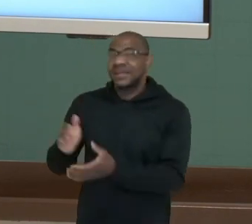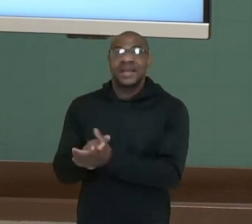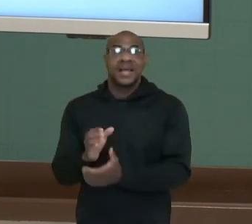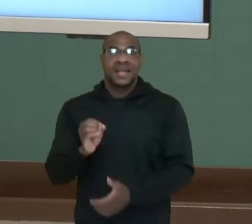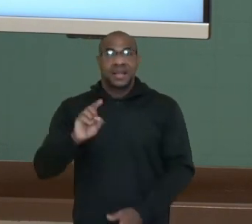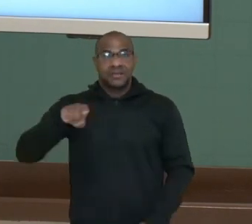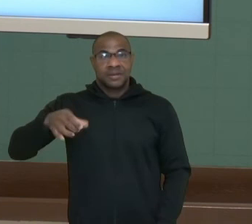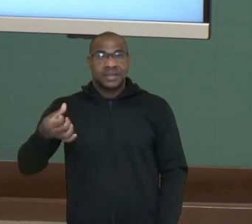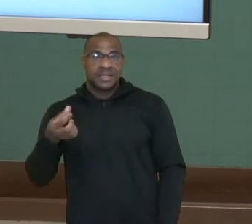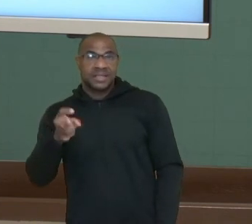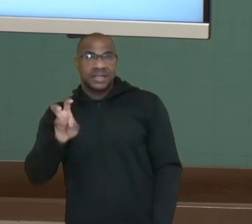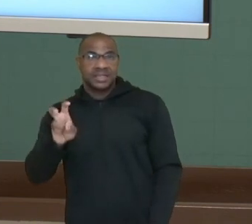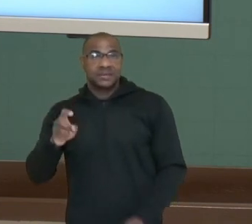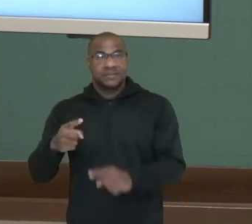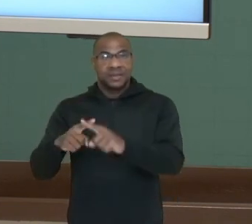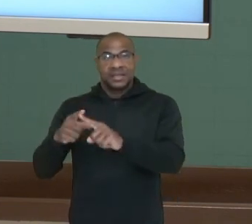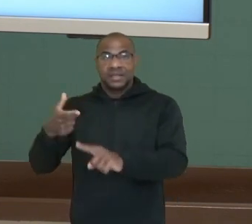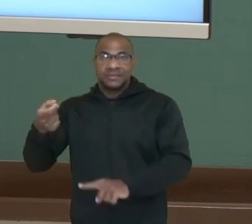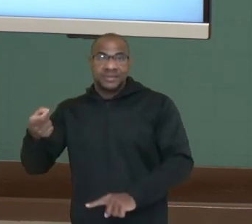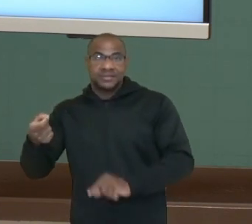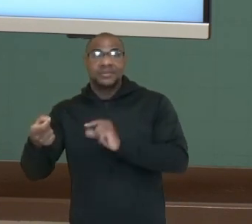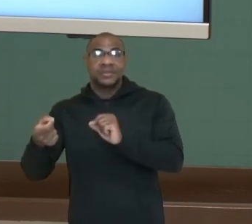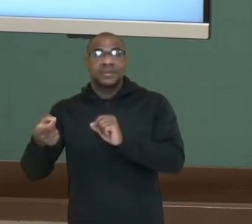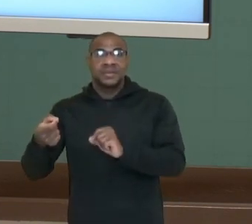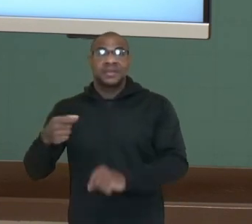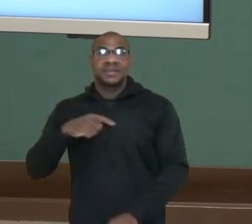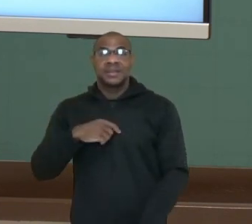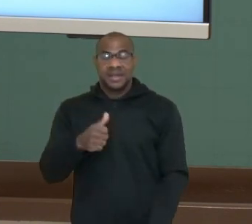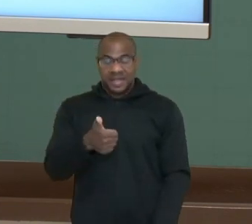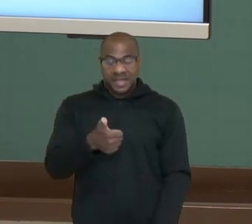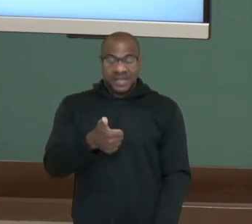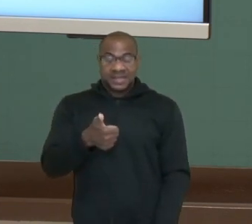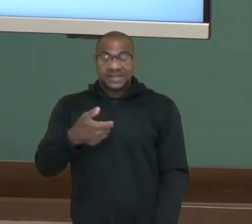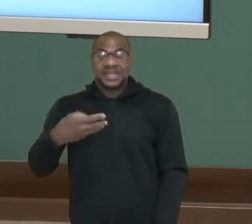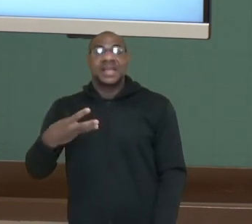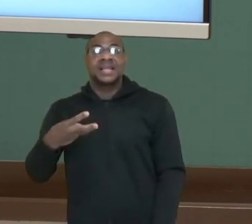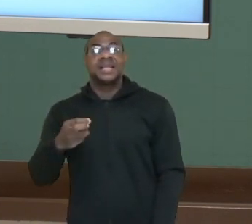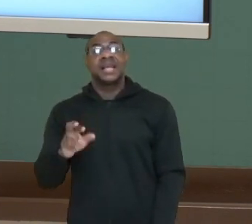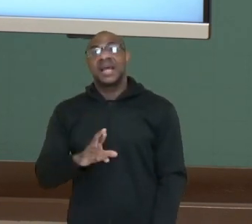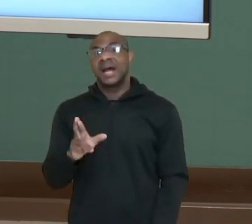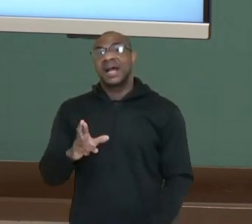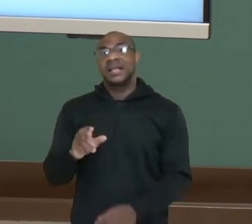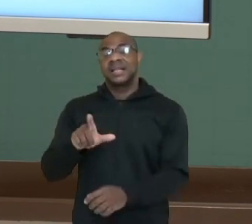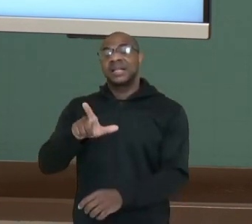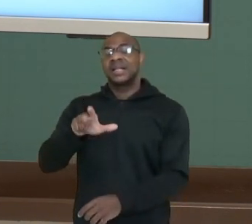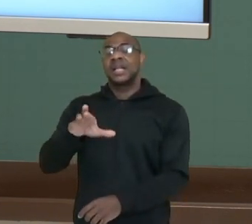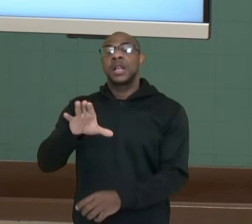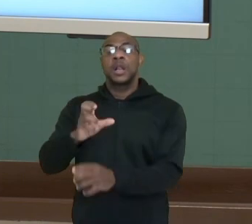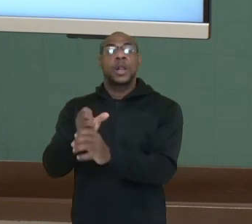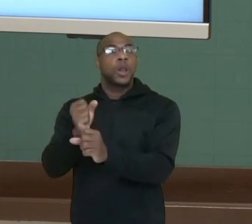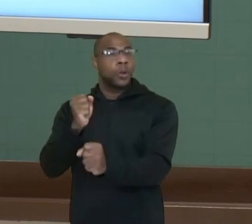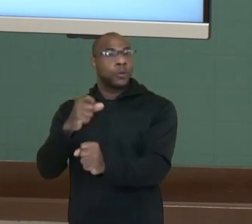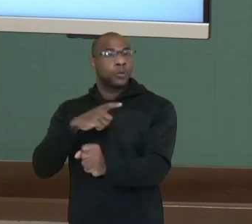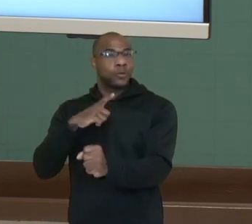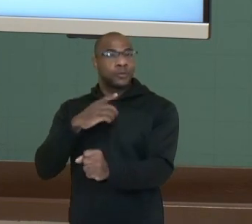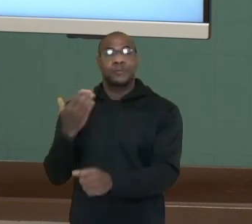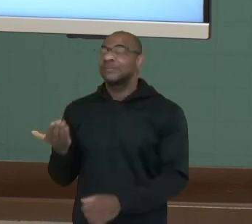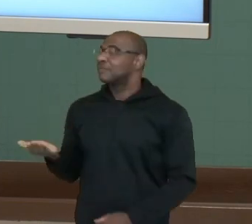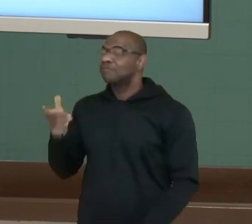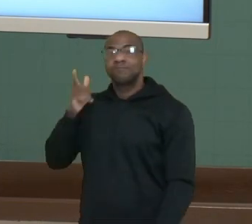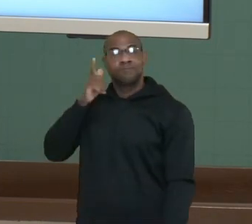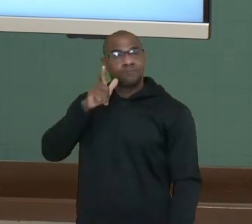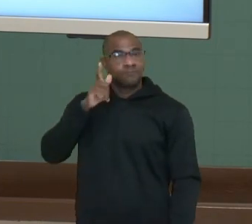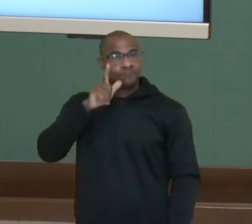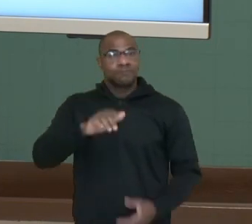0,65 vezes o C, que é 20, deu R$ 13. Tranquilo? Então, o lucro obtido pelo lojista é de R$